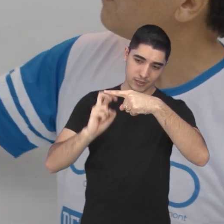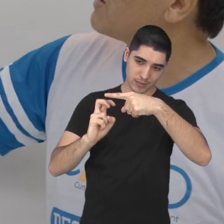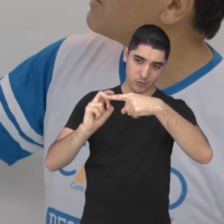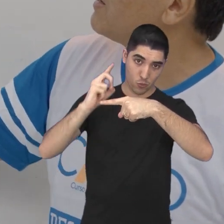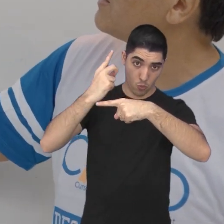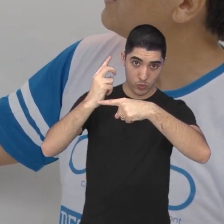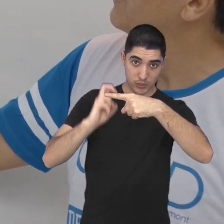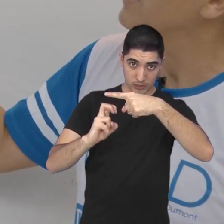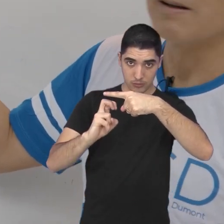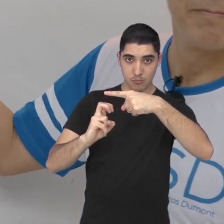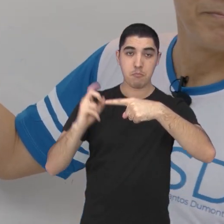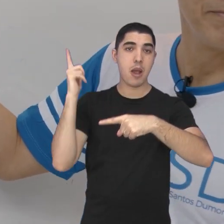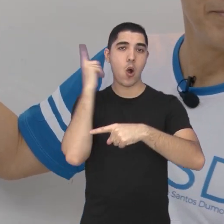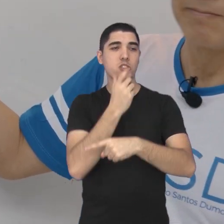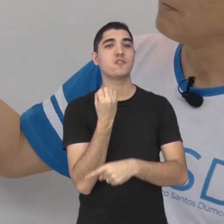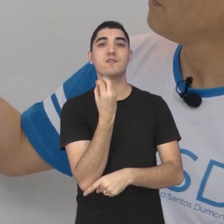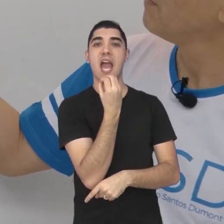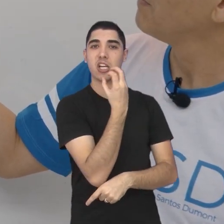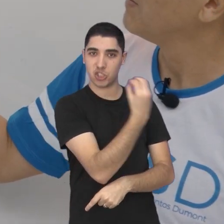do tanque para chegar à cidade A.